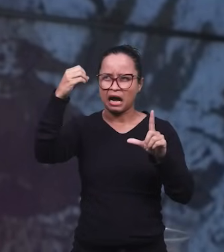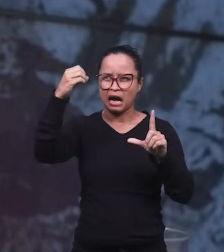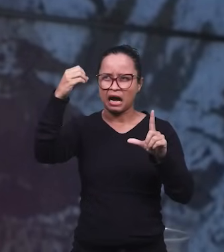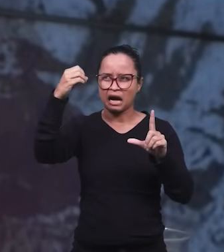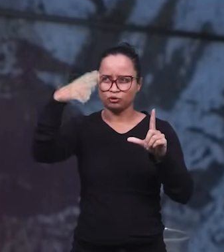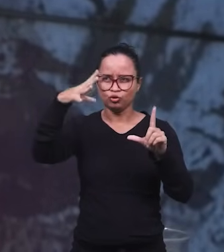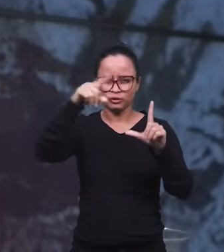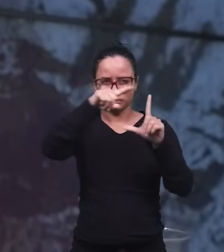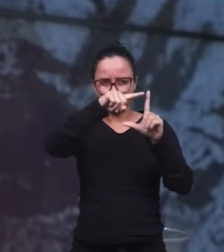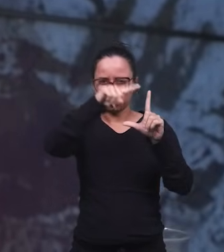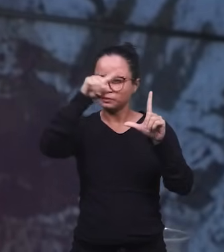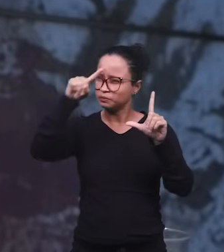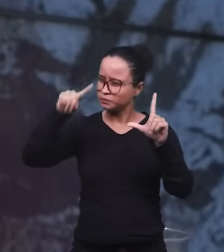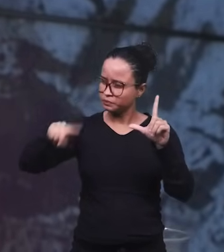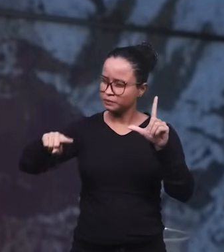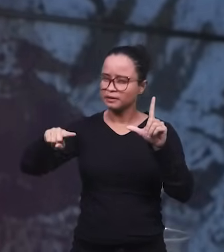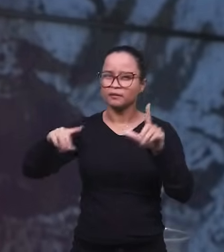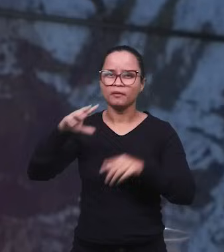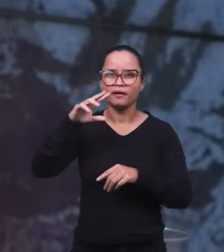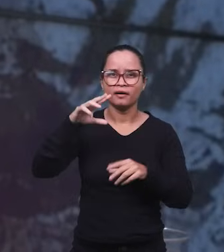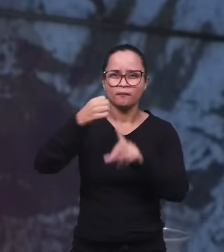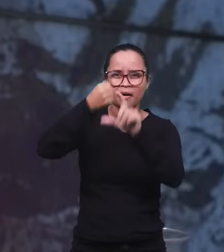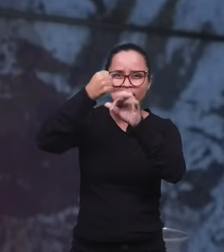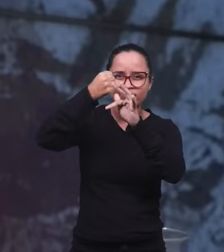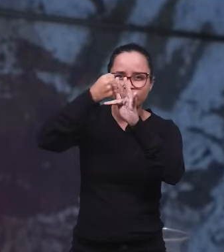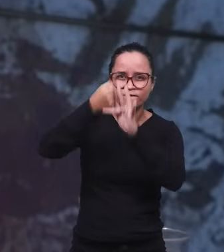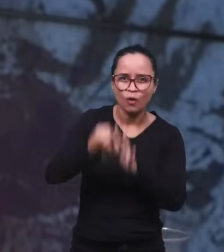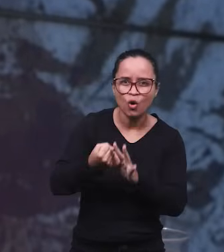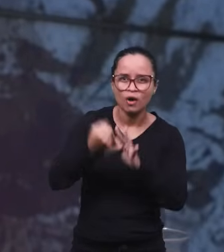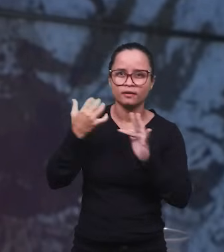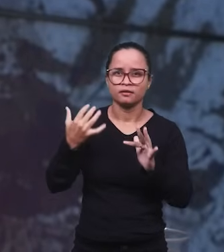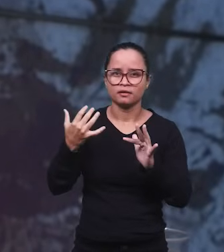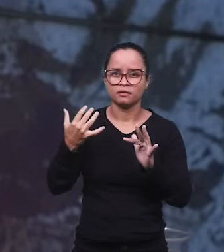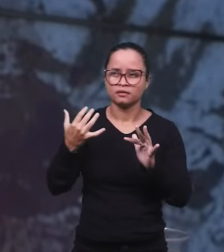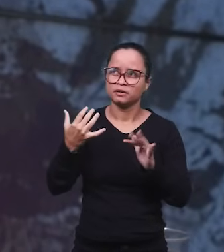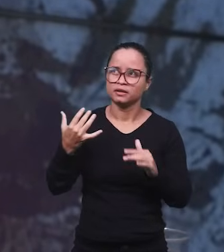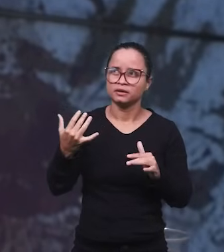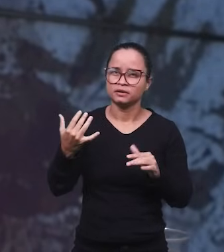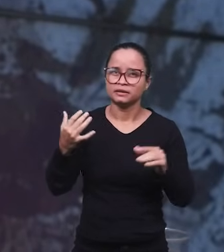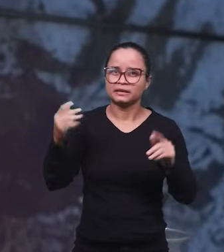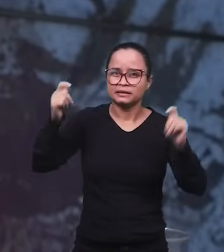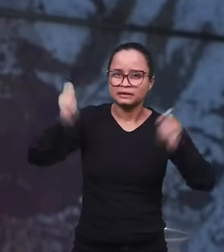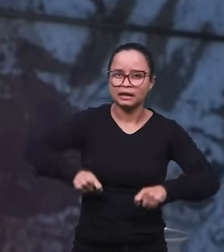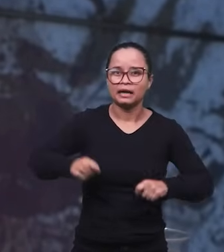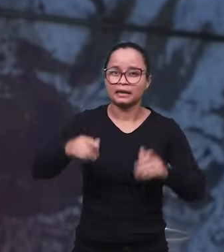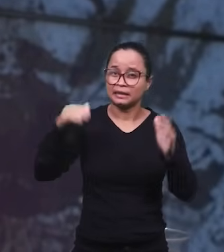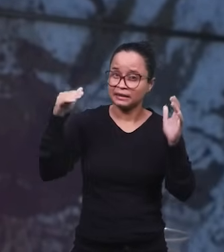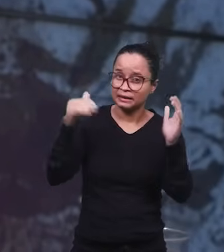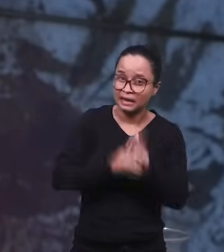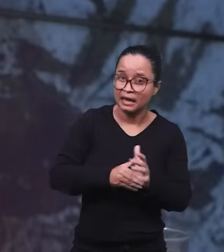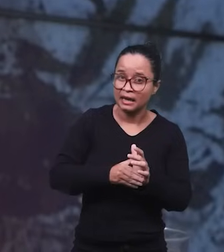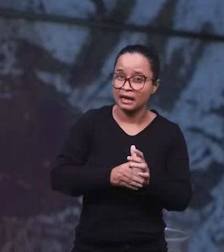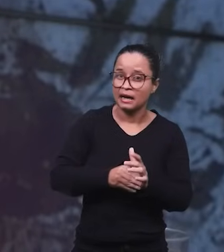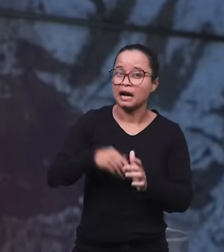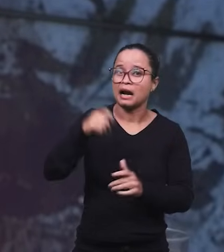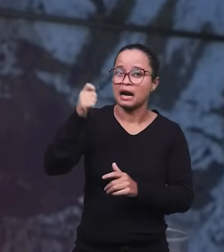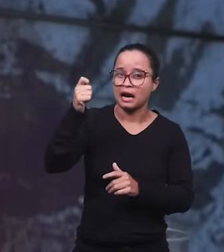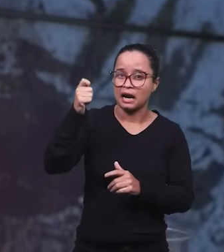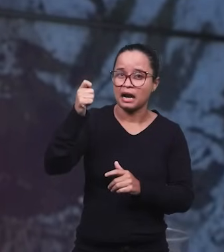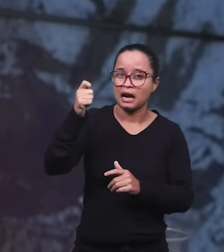curva? Só se haver uma força tão grande que ela faça com que até mesmo a luz faça uma